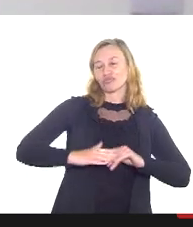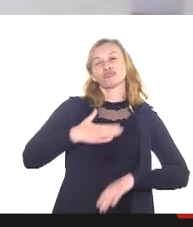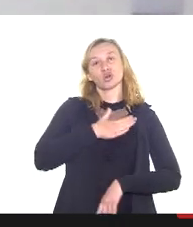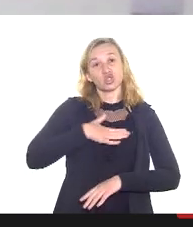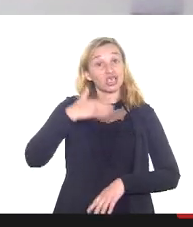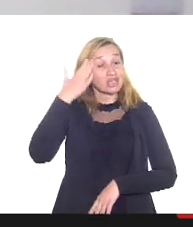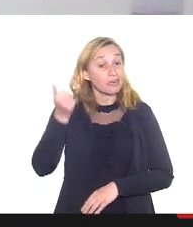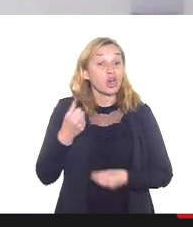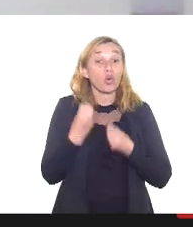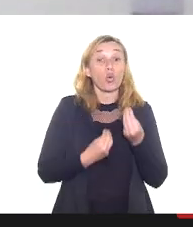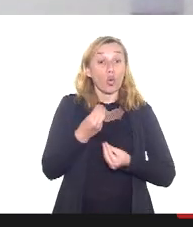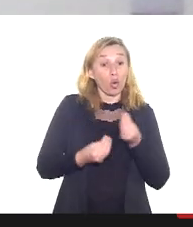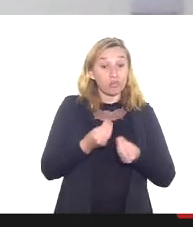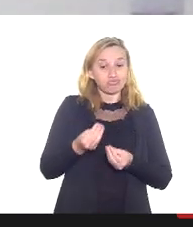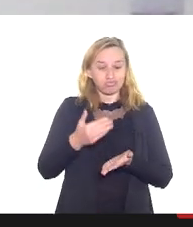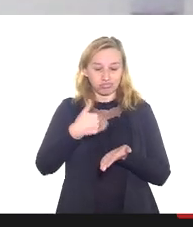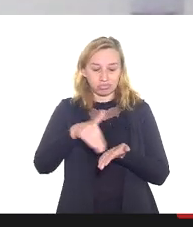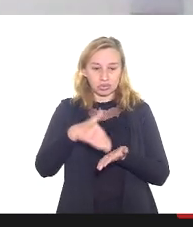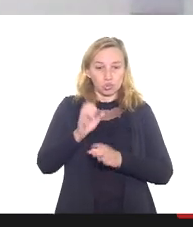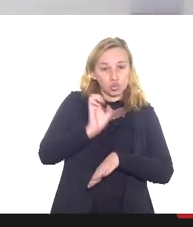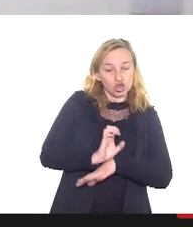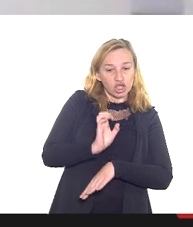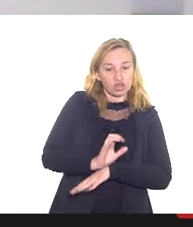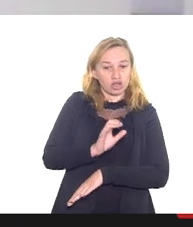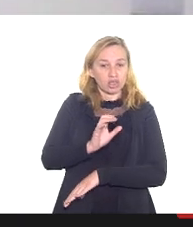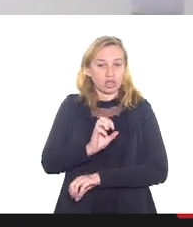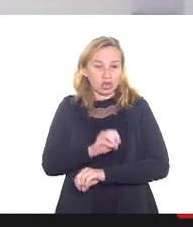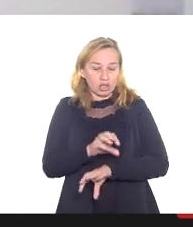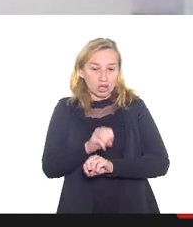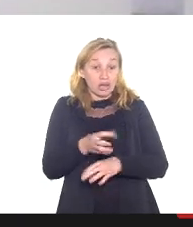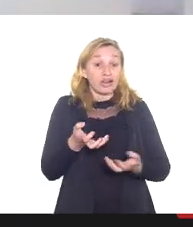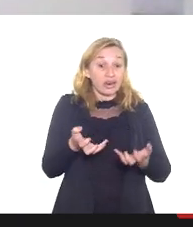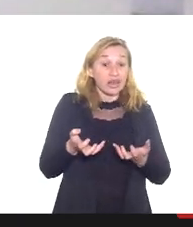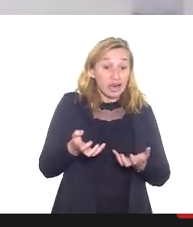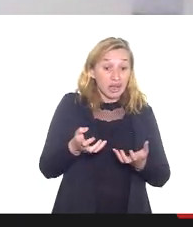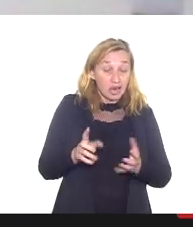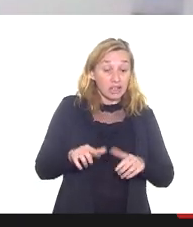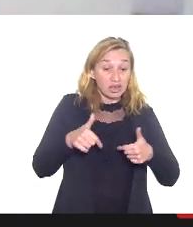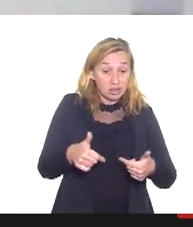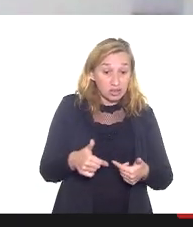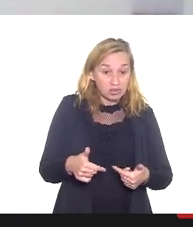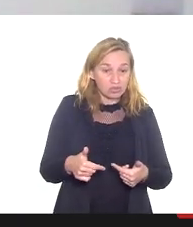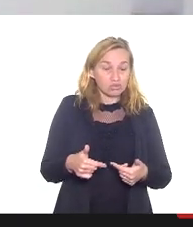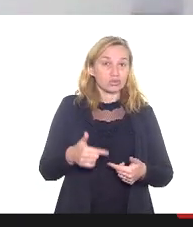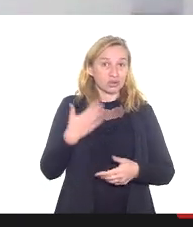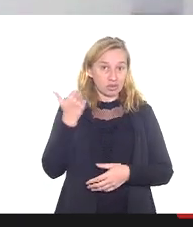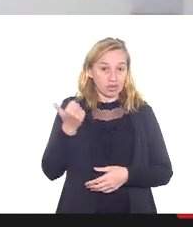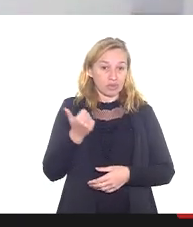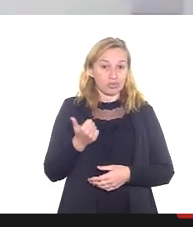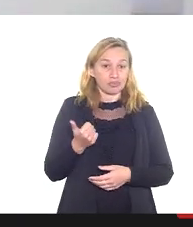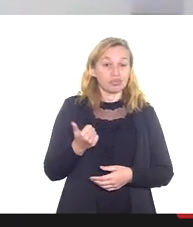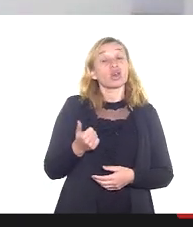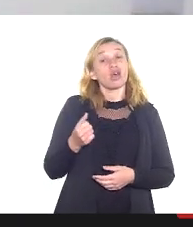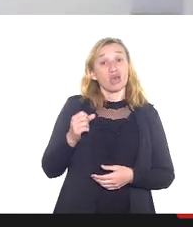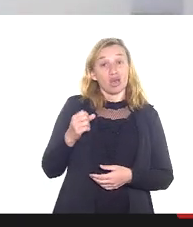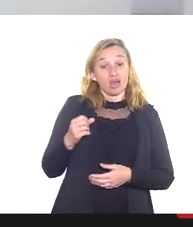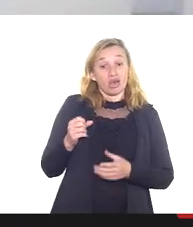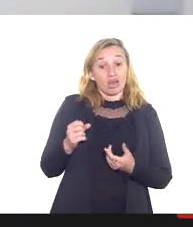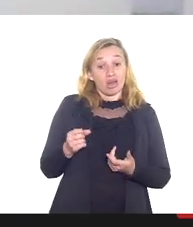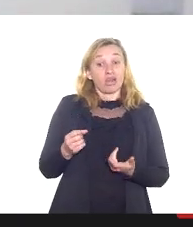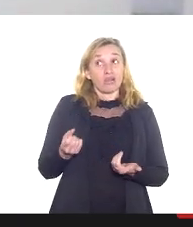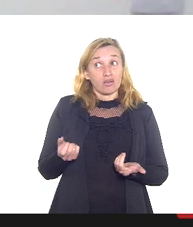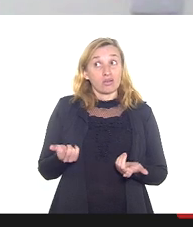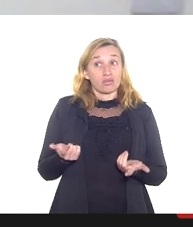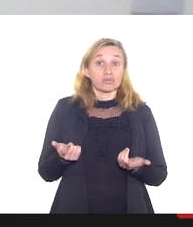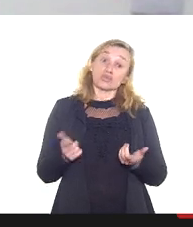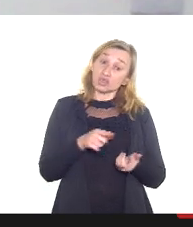como é que a Secretaria de Estado de Educação pretende aplicar a questão do notório saber. Acho que esse é um debate que talvez vocês já